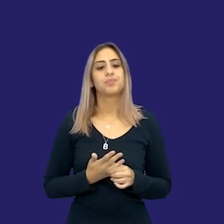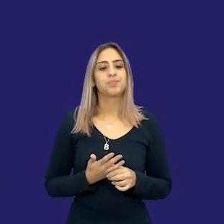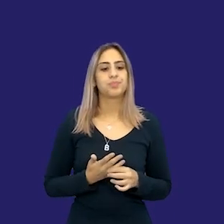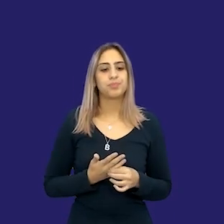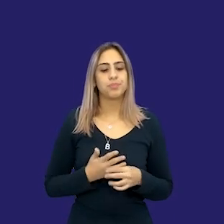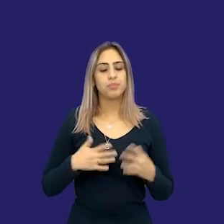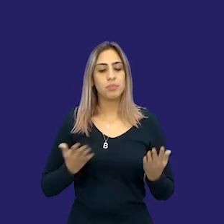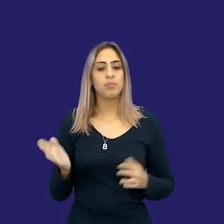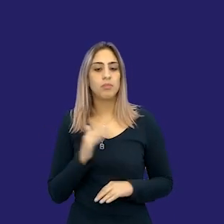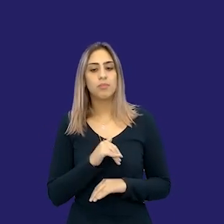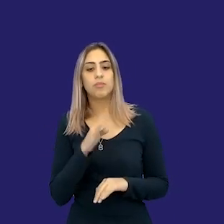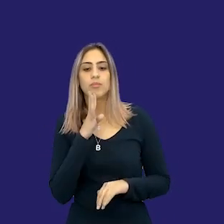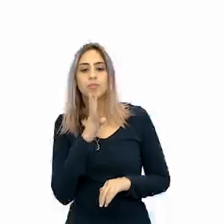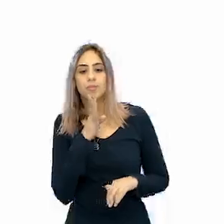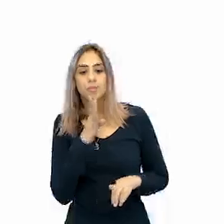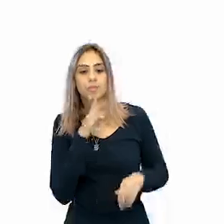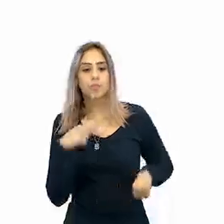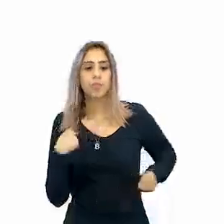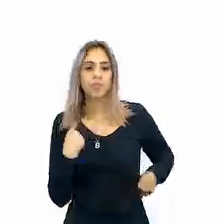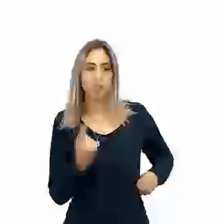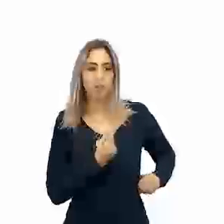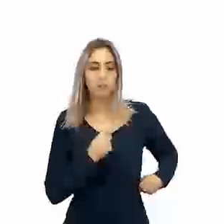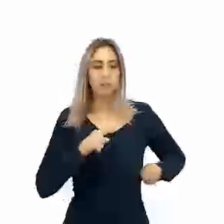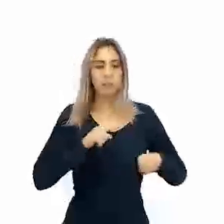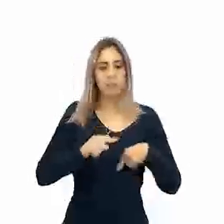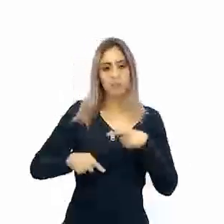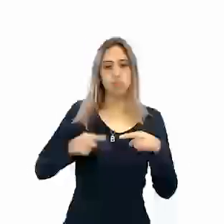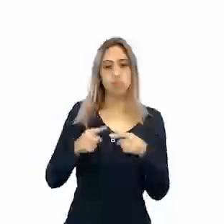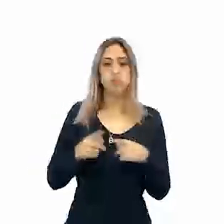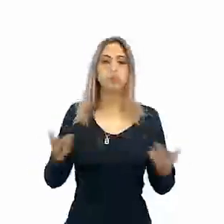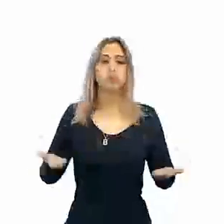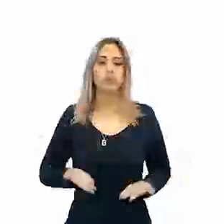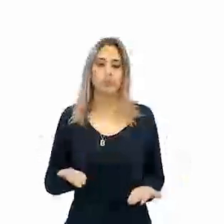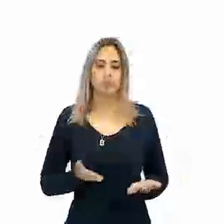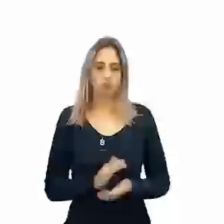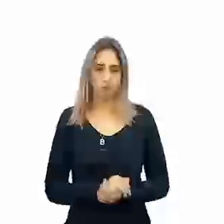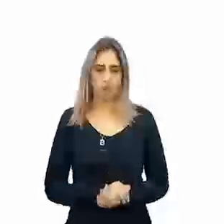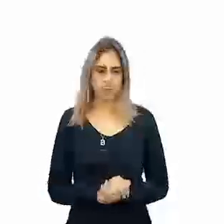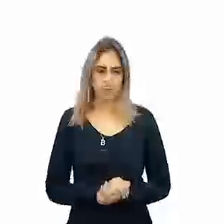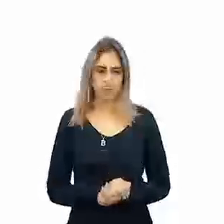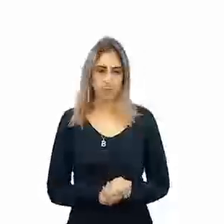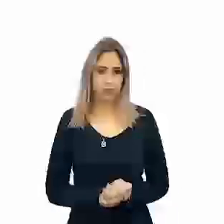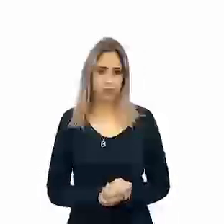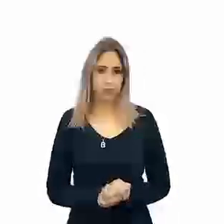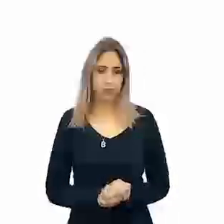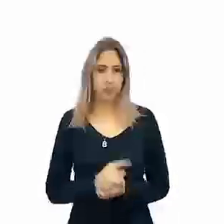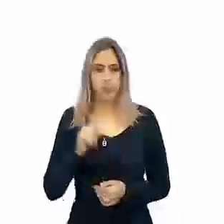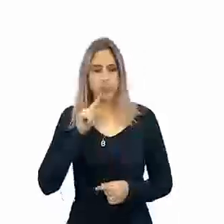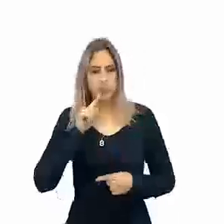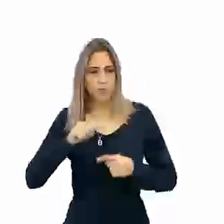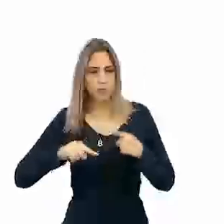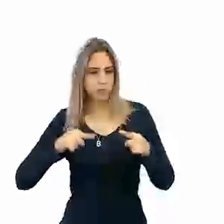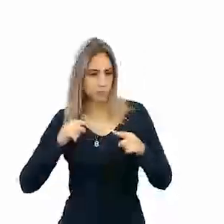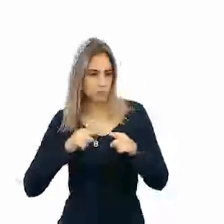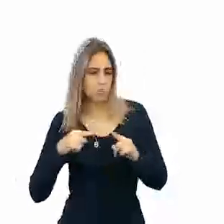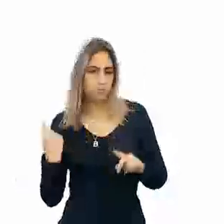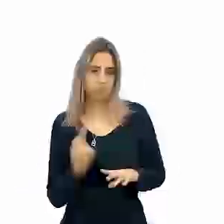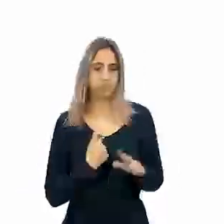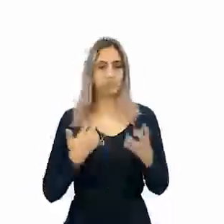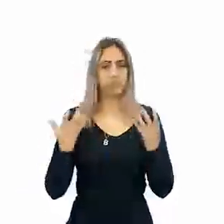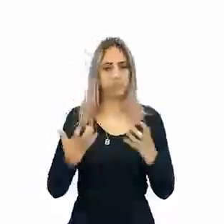vamos agora conhecer os nossos objetivos de hoje. E esses são os objetivos que